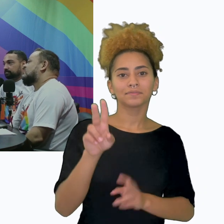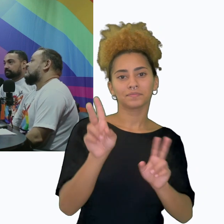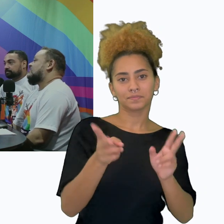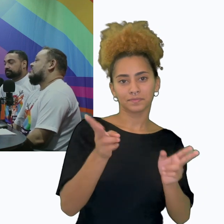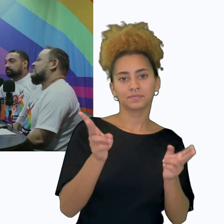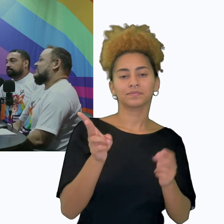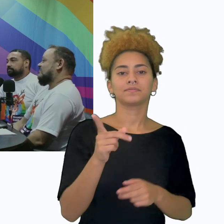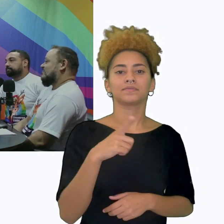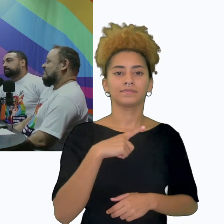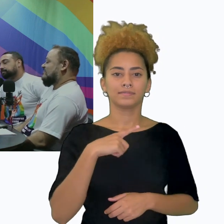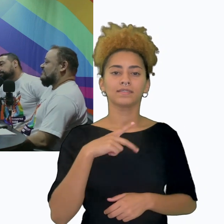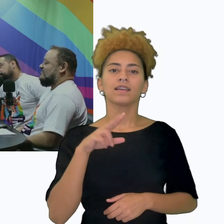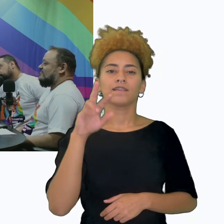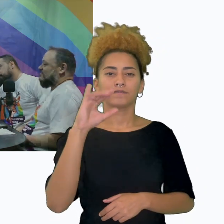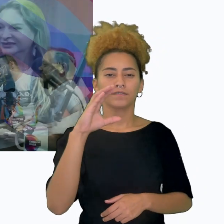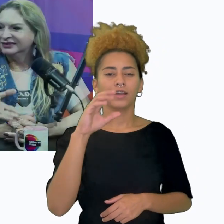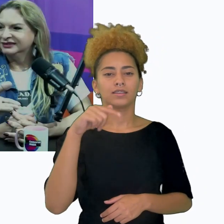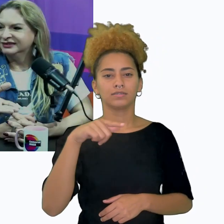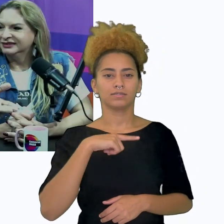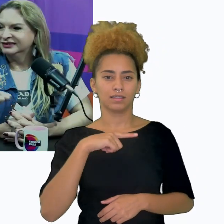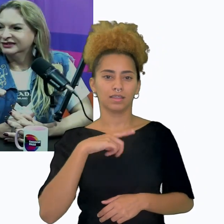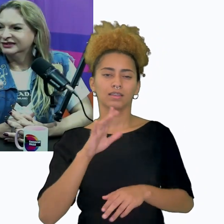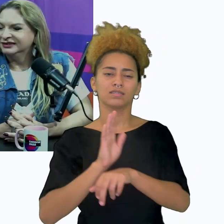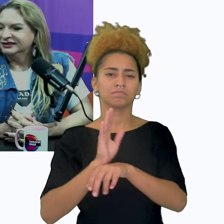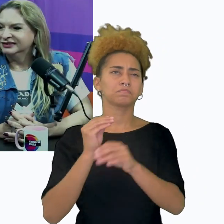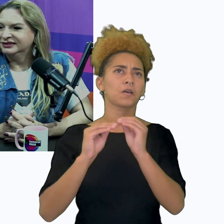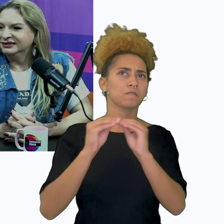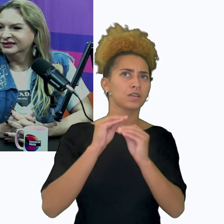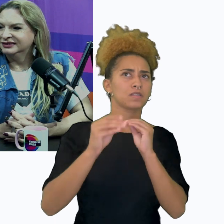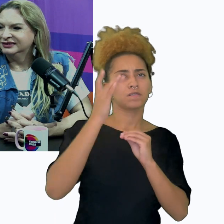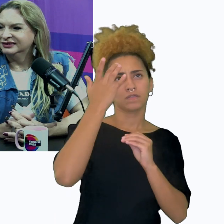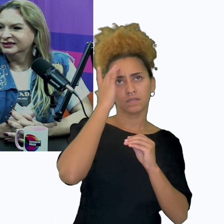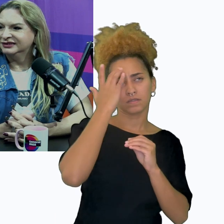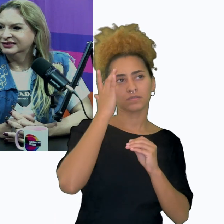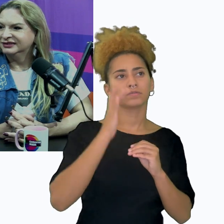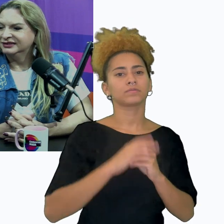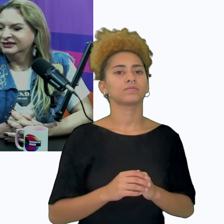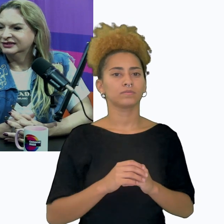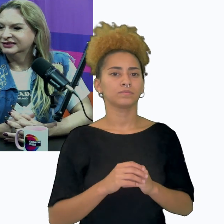usam ainda, aquele pessoal do Coca-Cola usa. Teve uma menina agora da novela